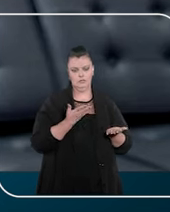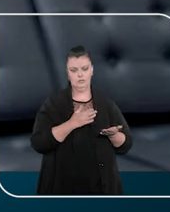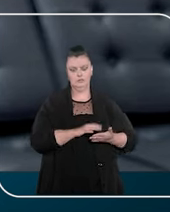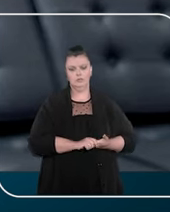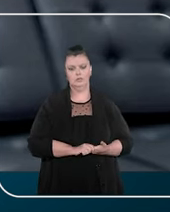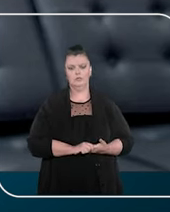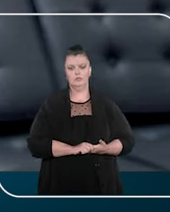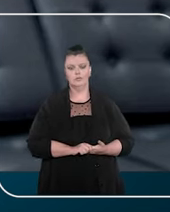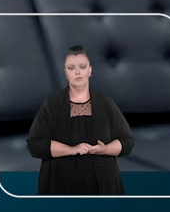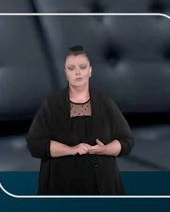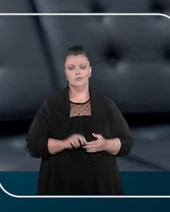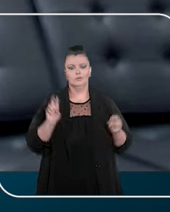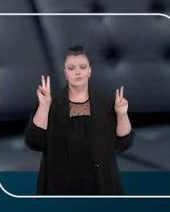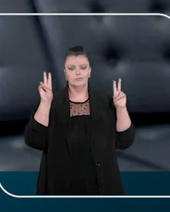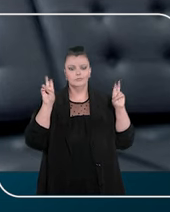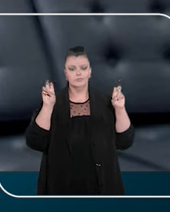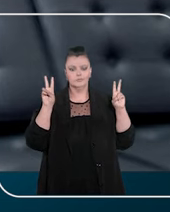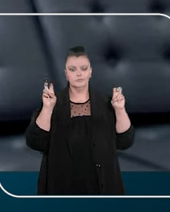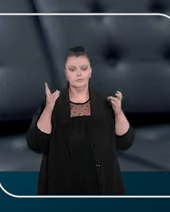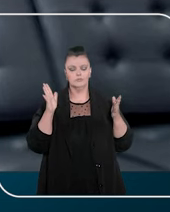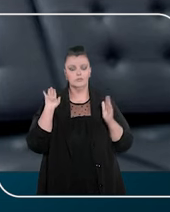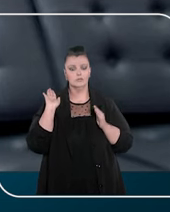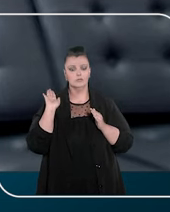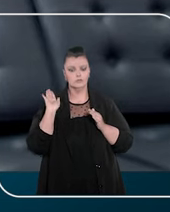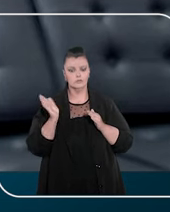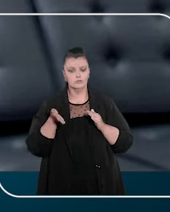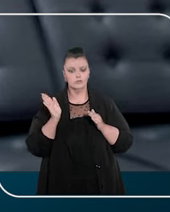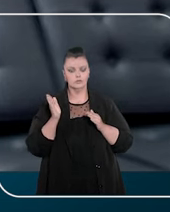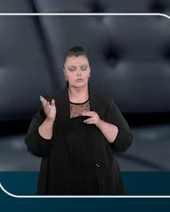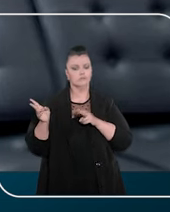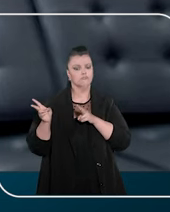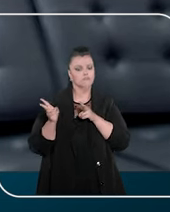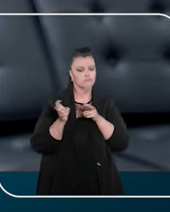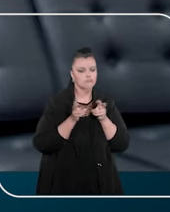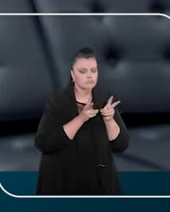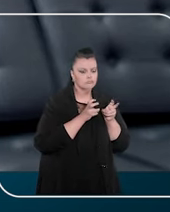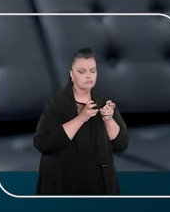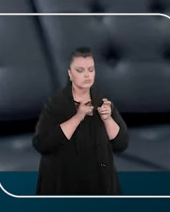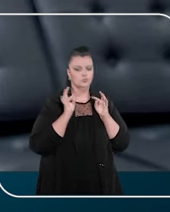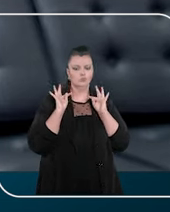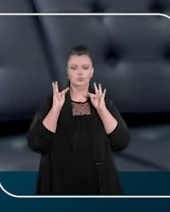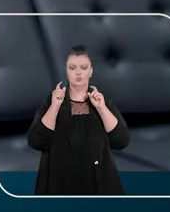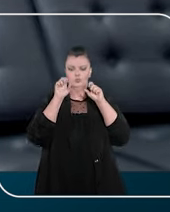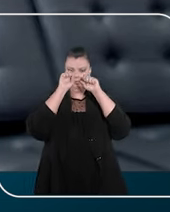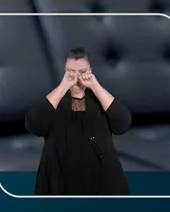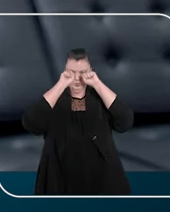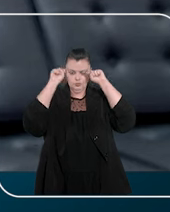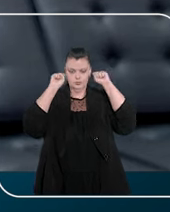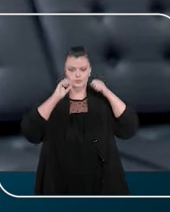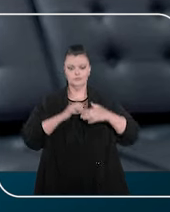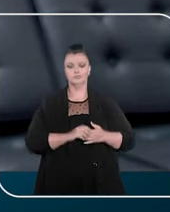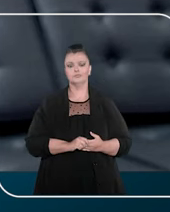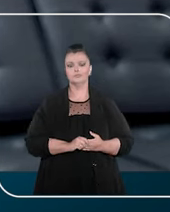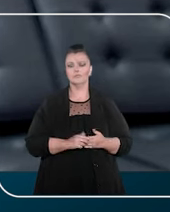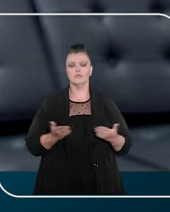aquele tema já é observado por todos os tribunais. Hoje, qualquer ação tem uma